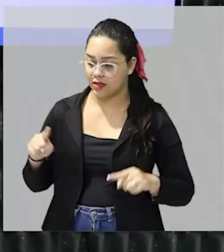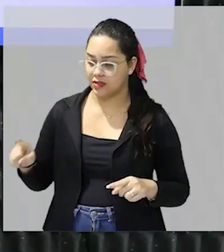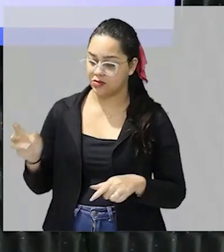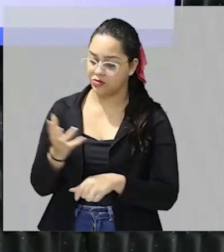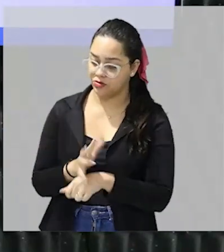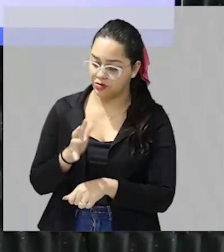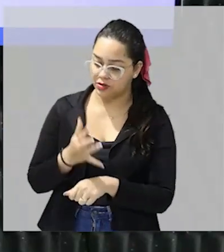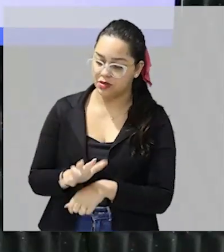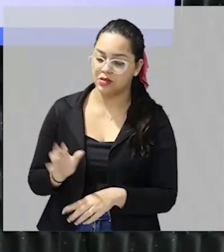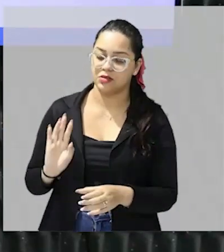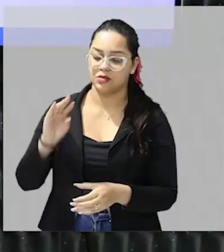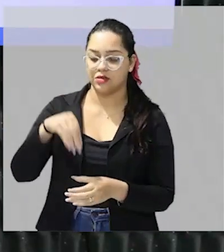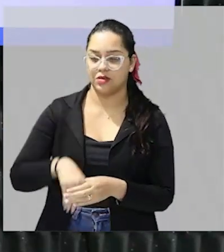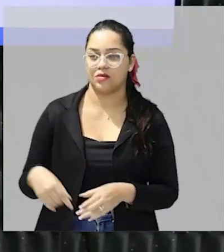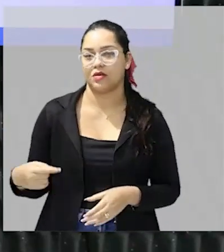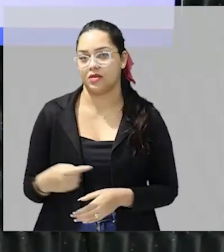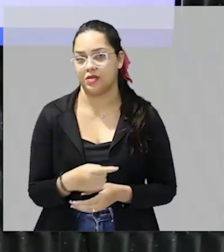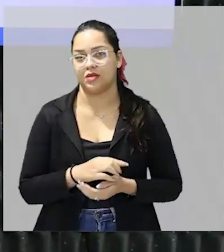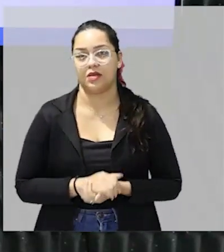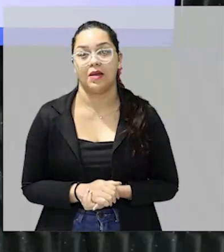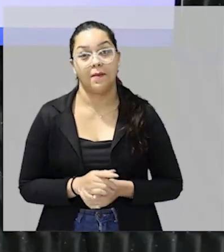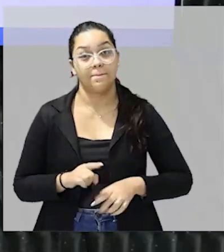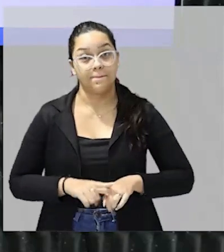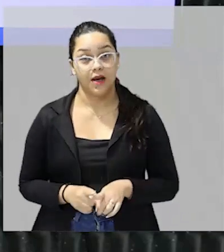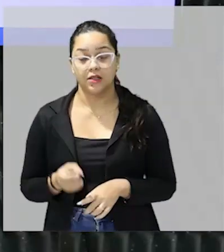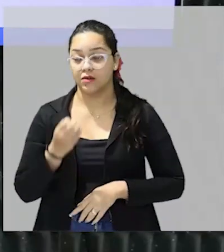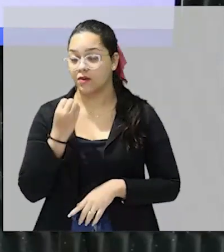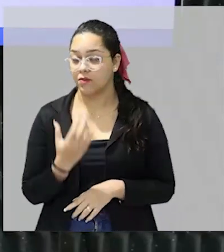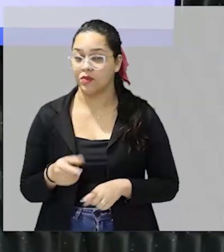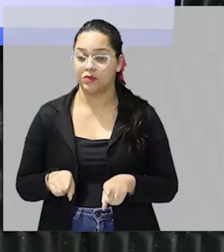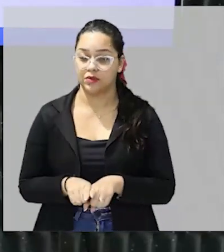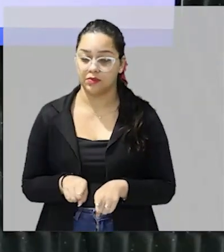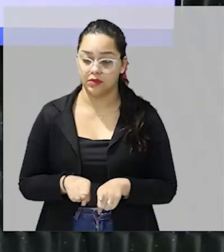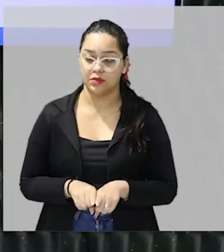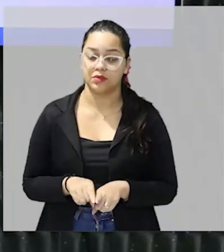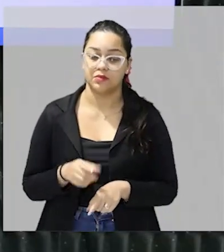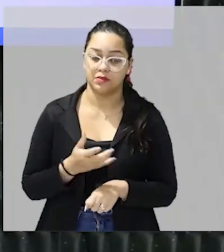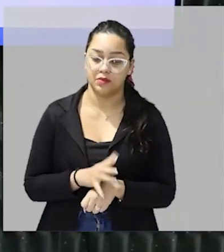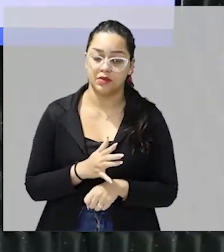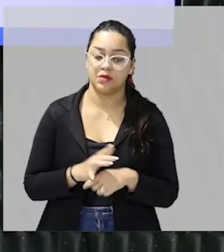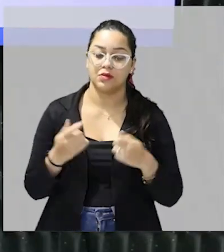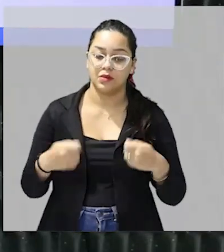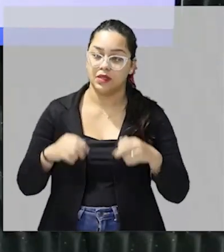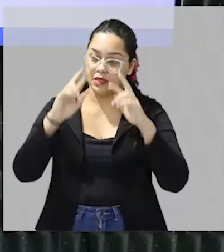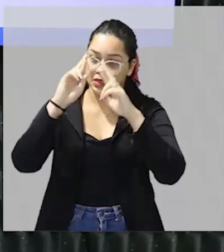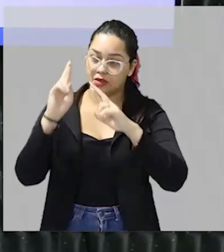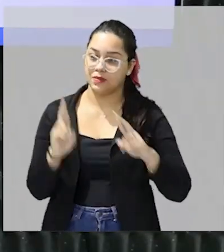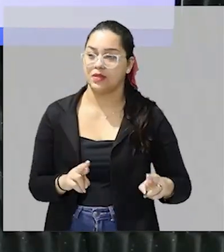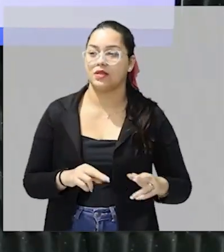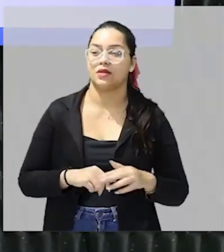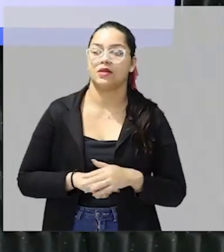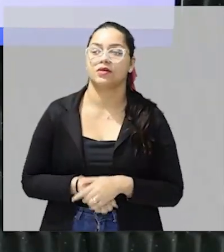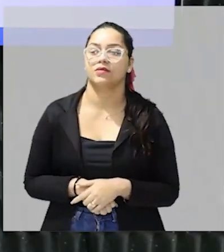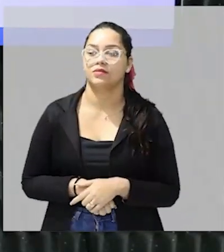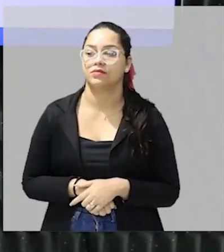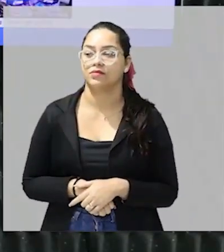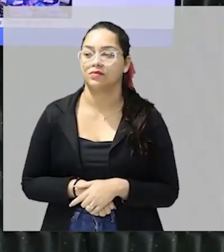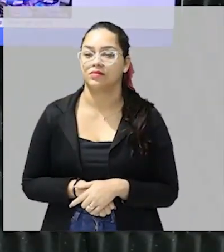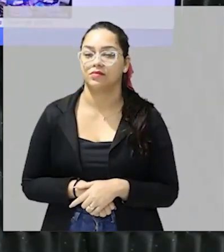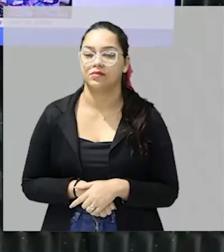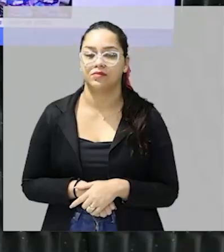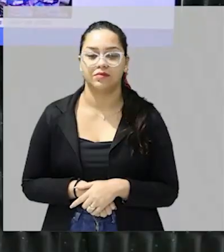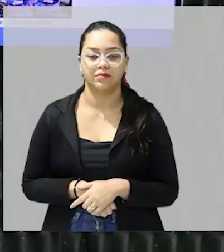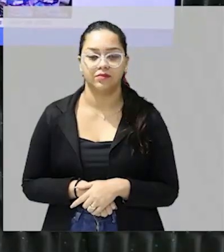treino gigante dentro daquela periodização. Mas uma boa parte do seu treinamento deve respeitar a especificidade, tá?